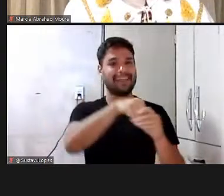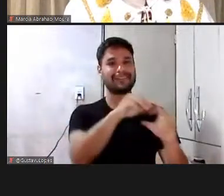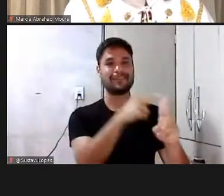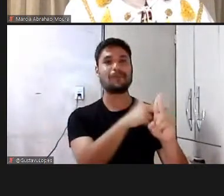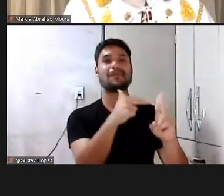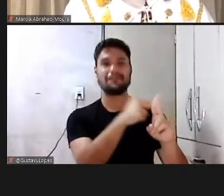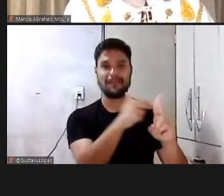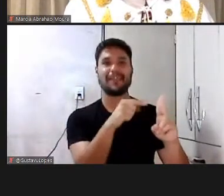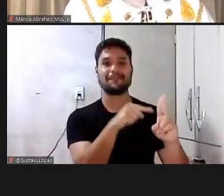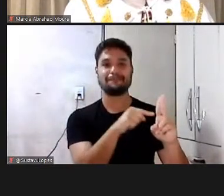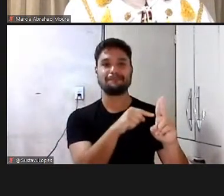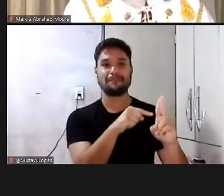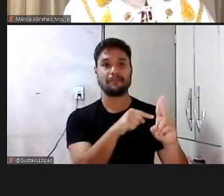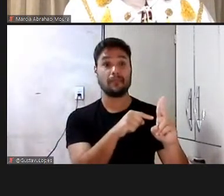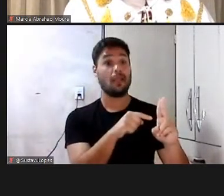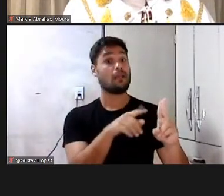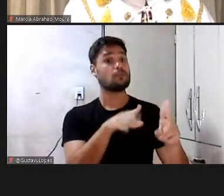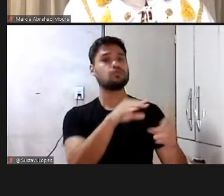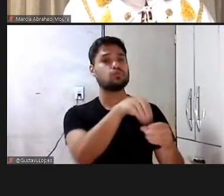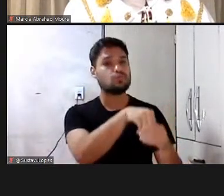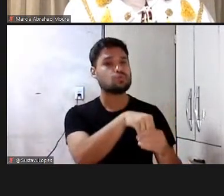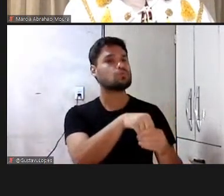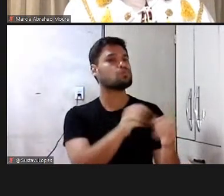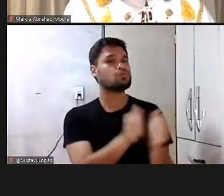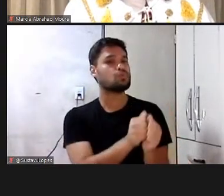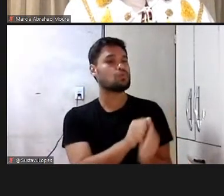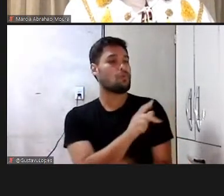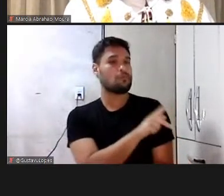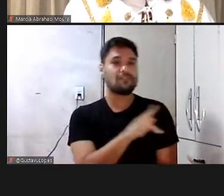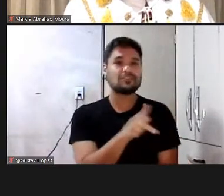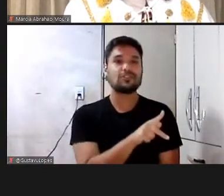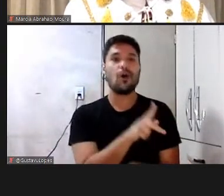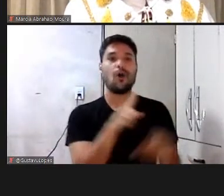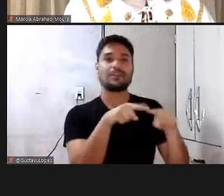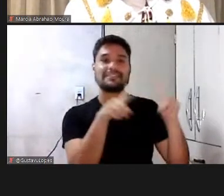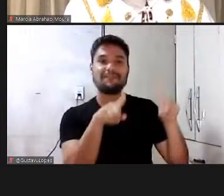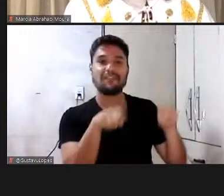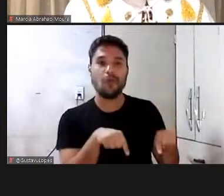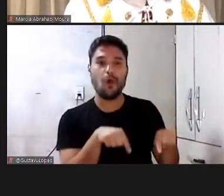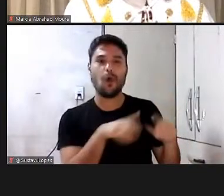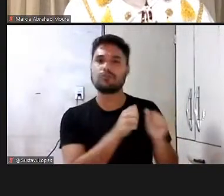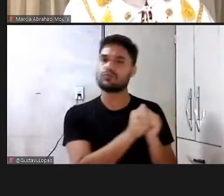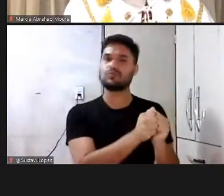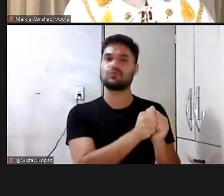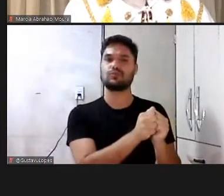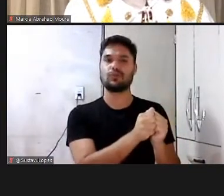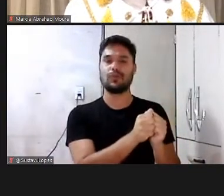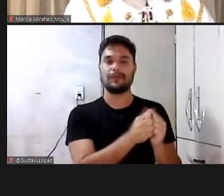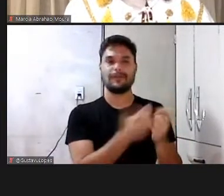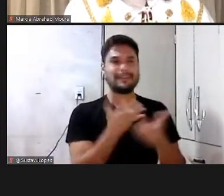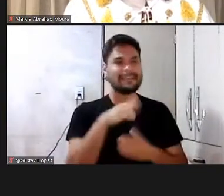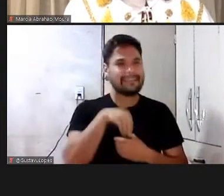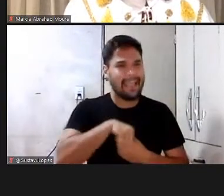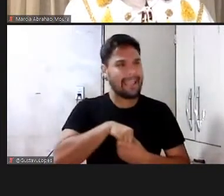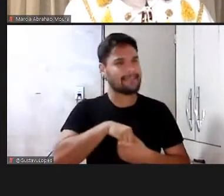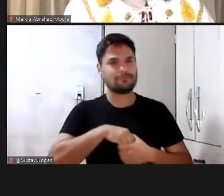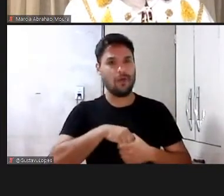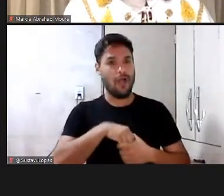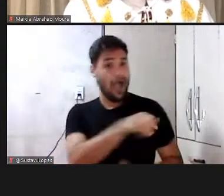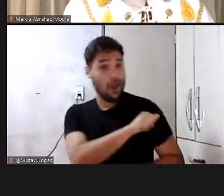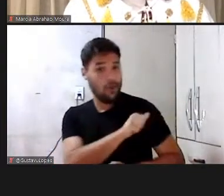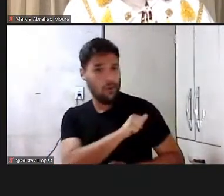atuação competente de docentes e servidores, no espírito entusiasmado e nas mentes inquietas de nossos